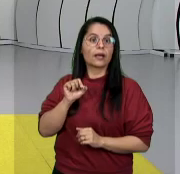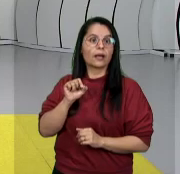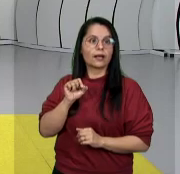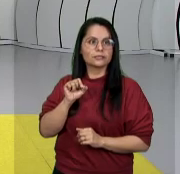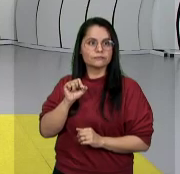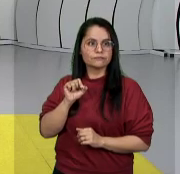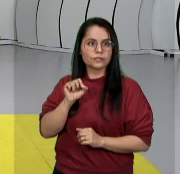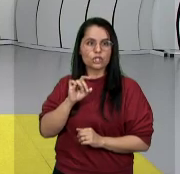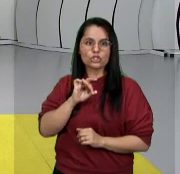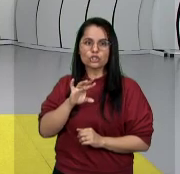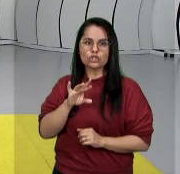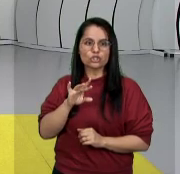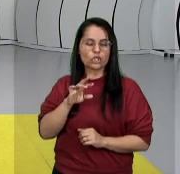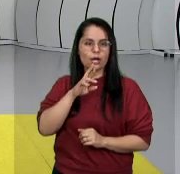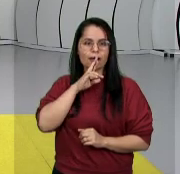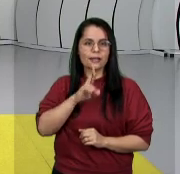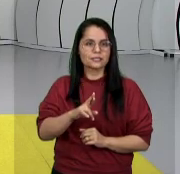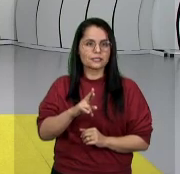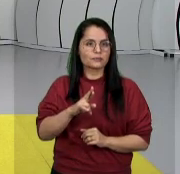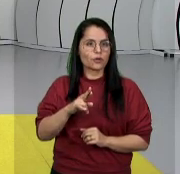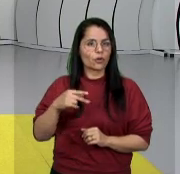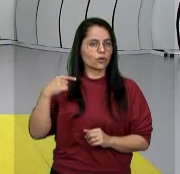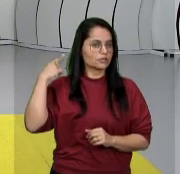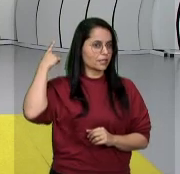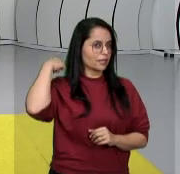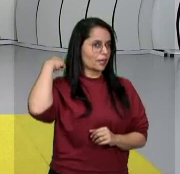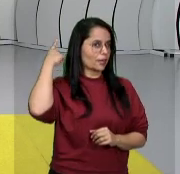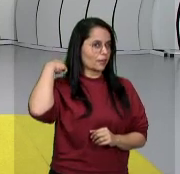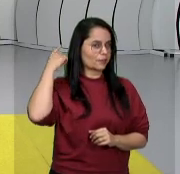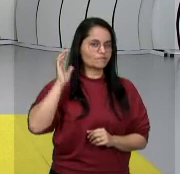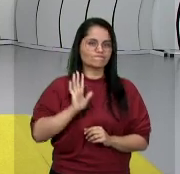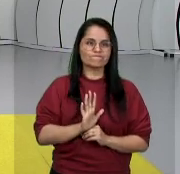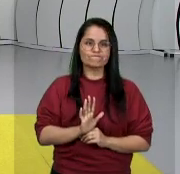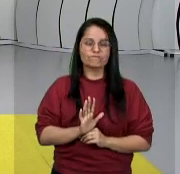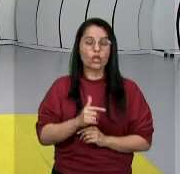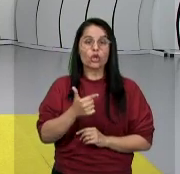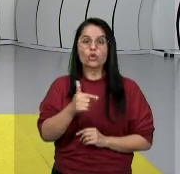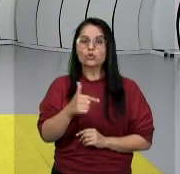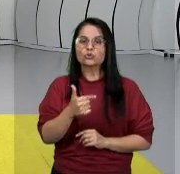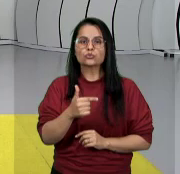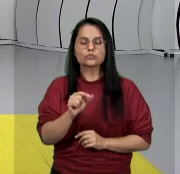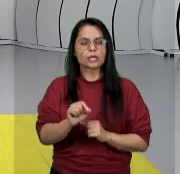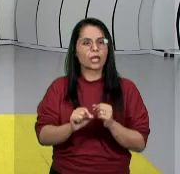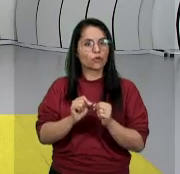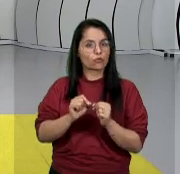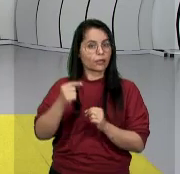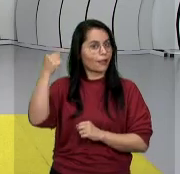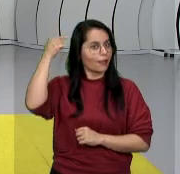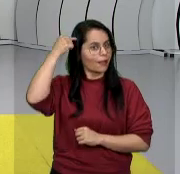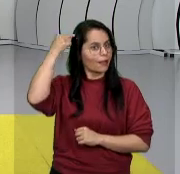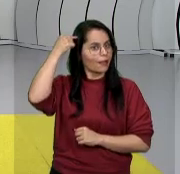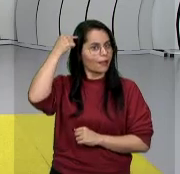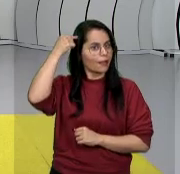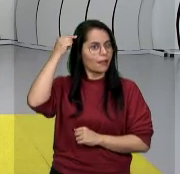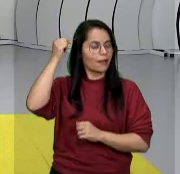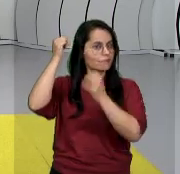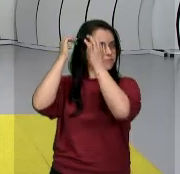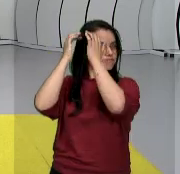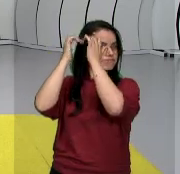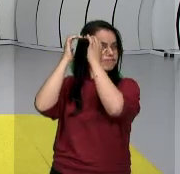é só resposta da medula. Ele não passa pelo encéfalo. E isso é